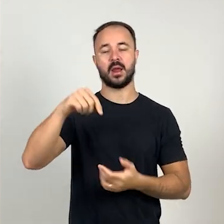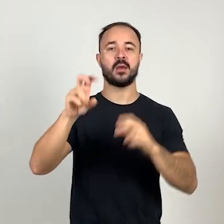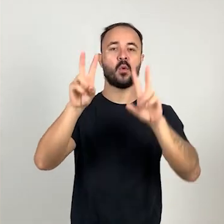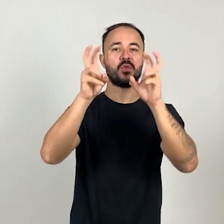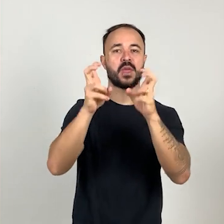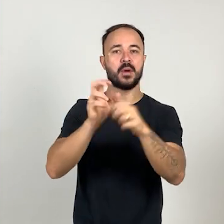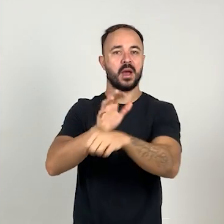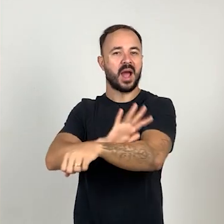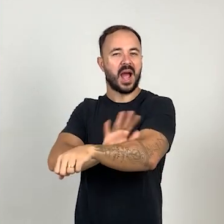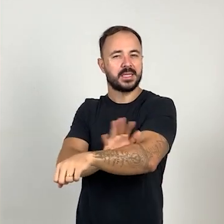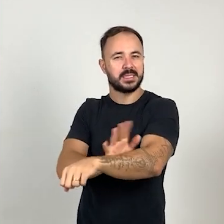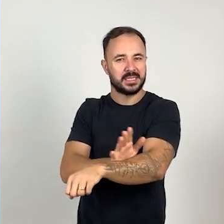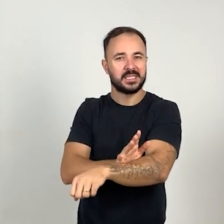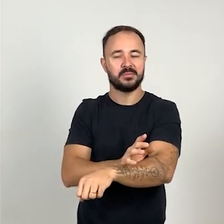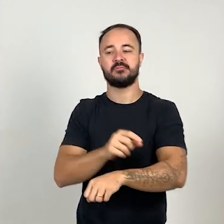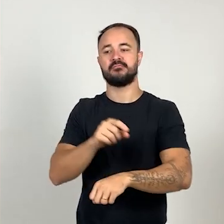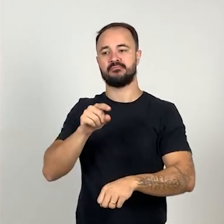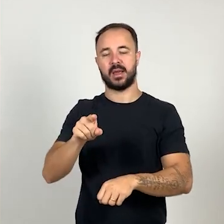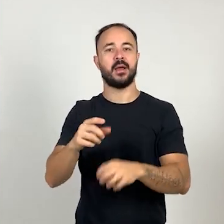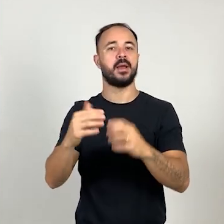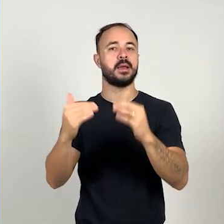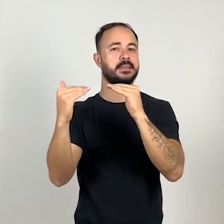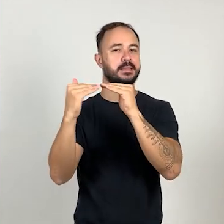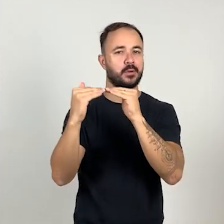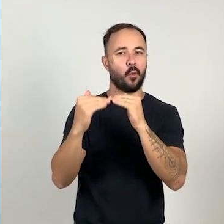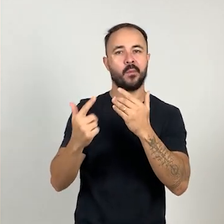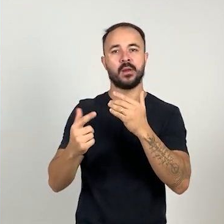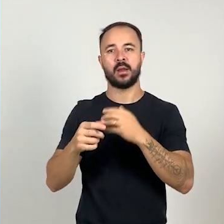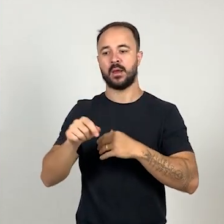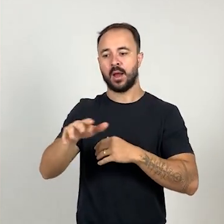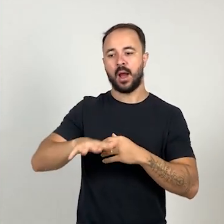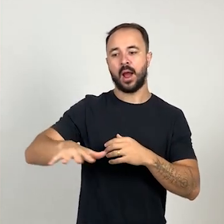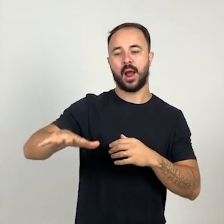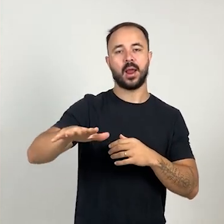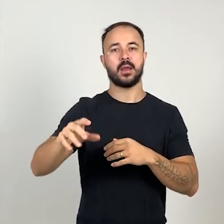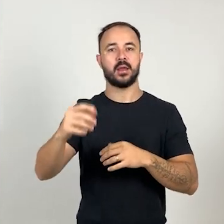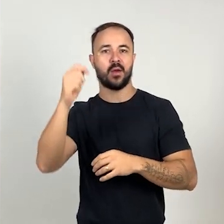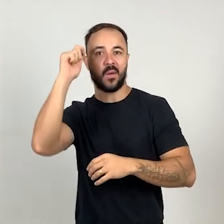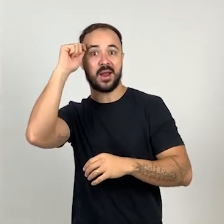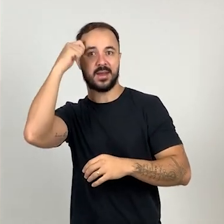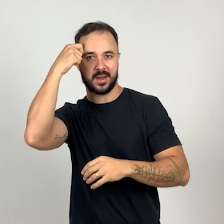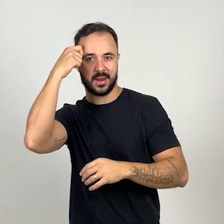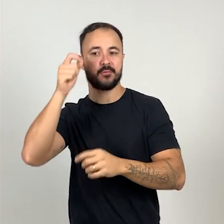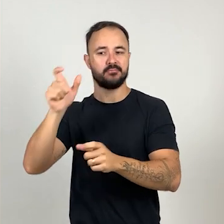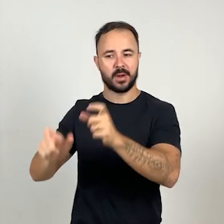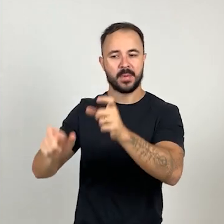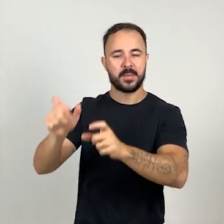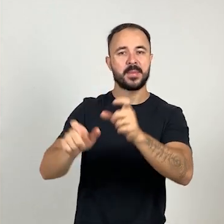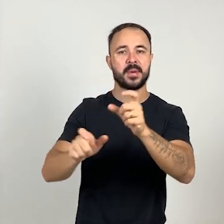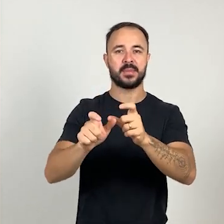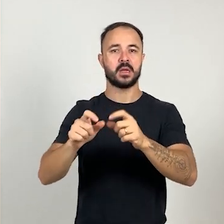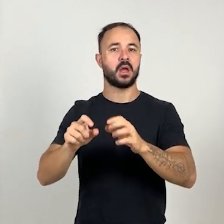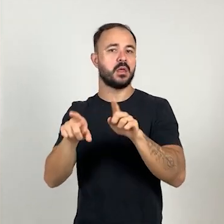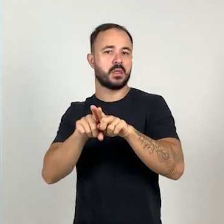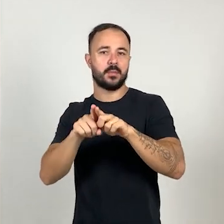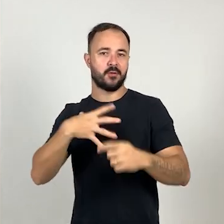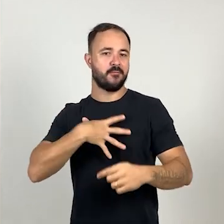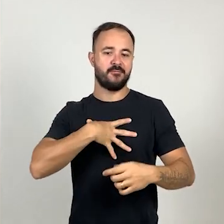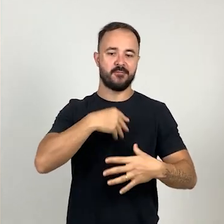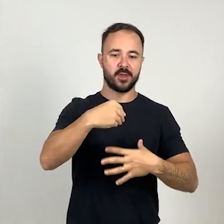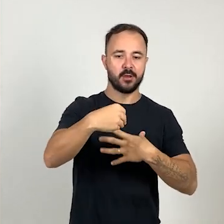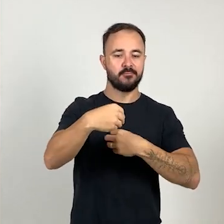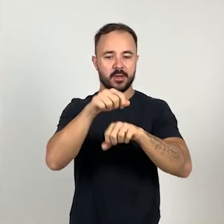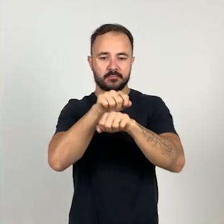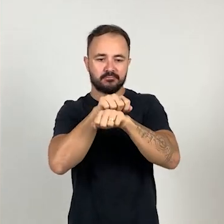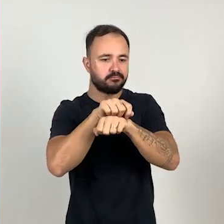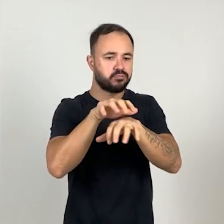racismo. A escravidão não apenas segregou e oprimiu os africanos e seus descendentes, mas também